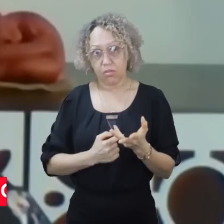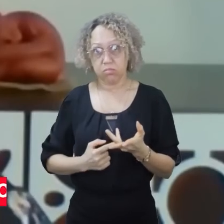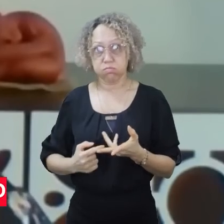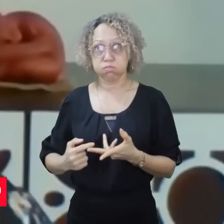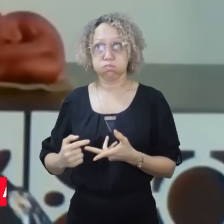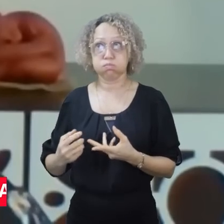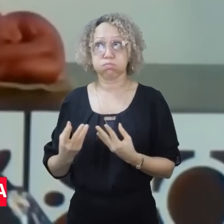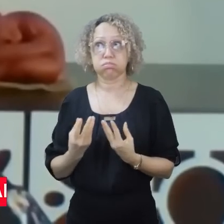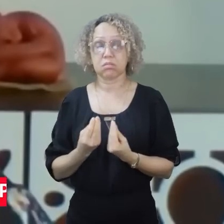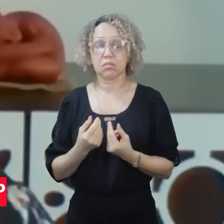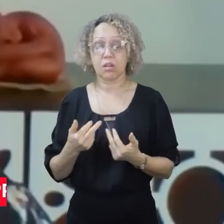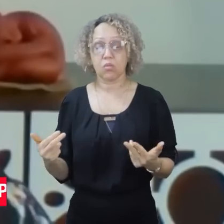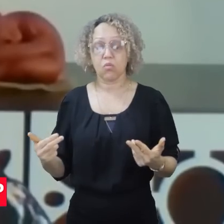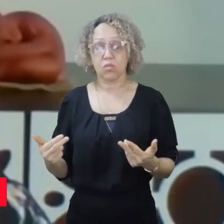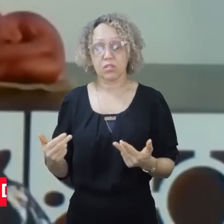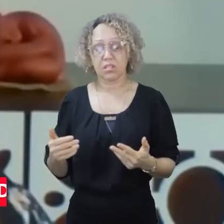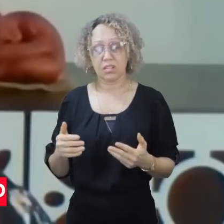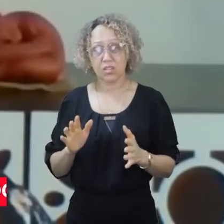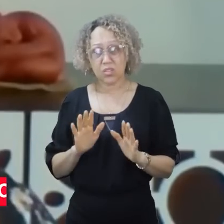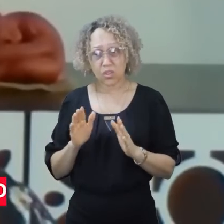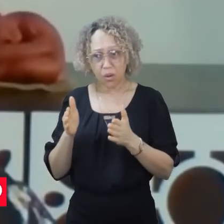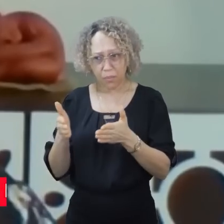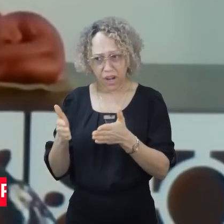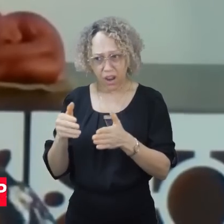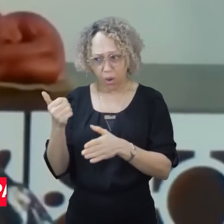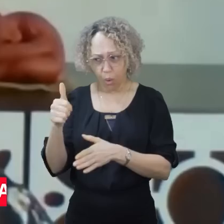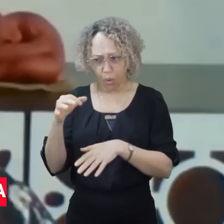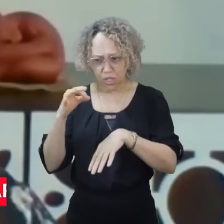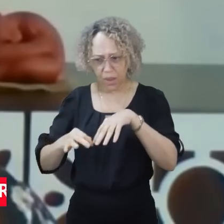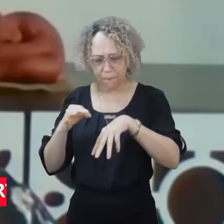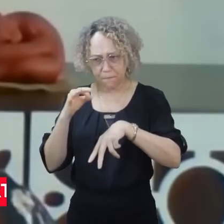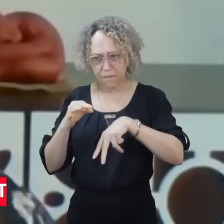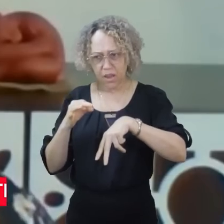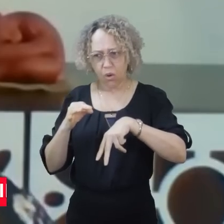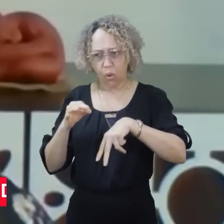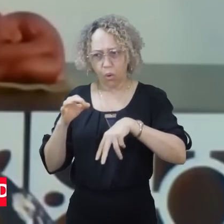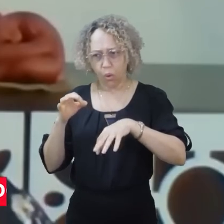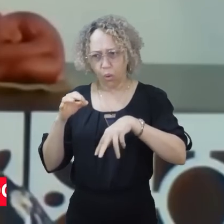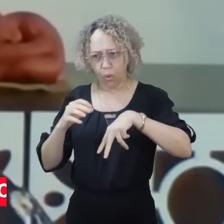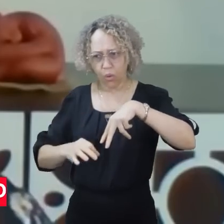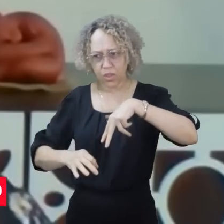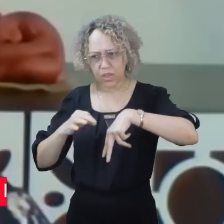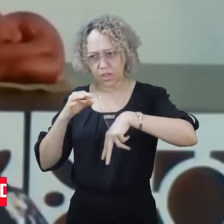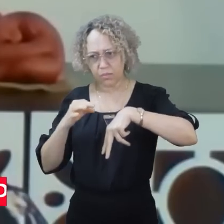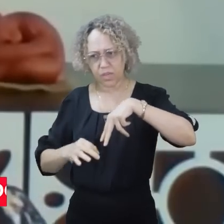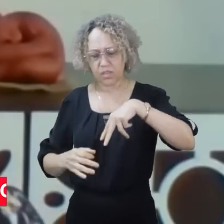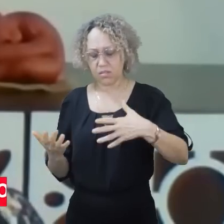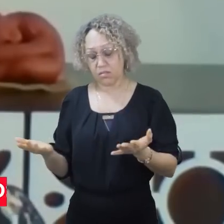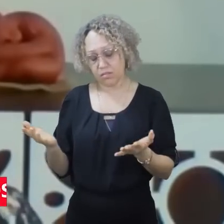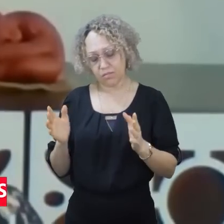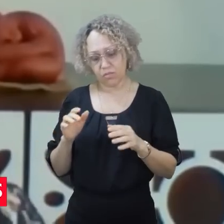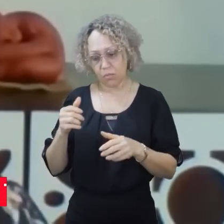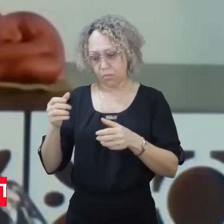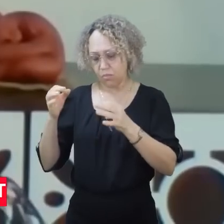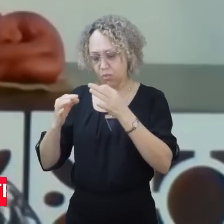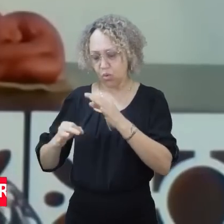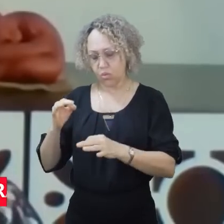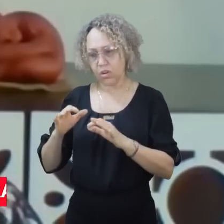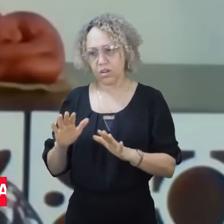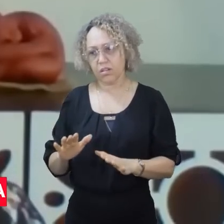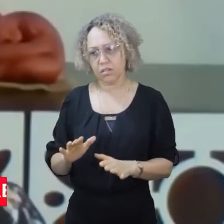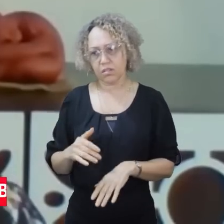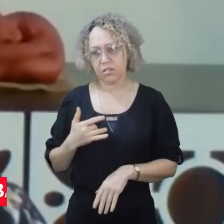né? Mas não vejo possibilidade de que esses que ainda serão julgados